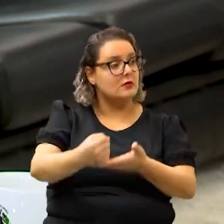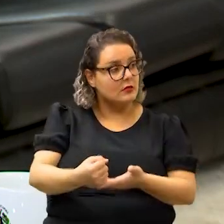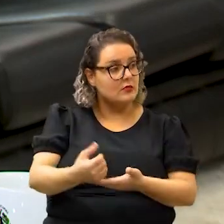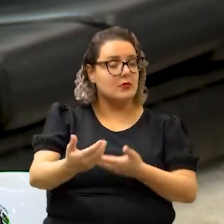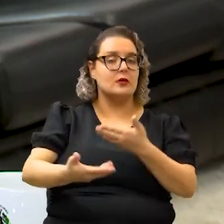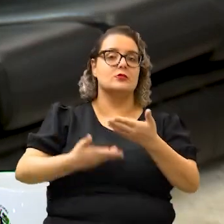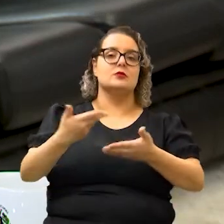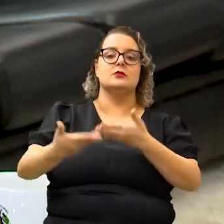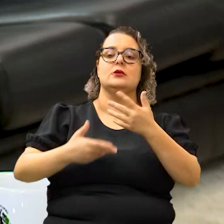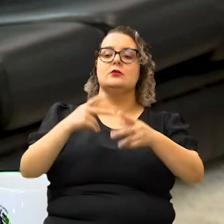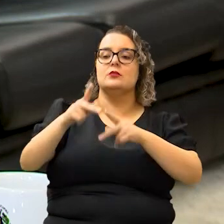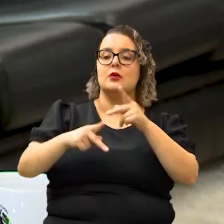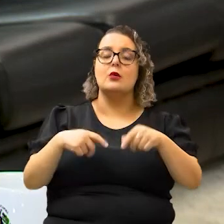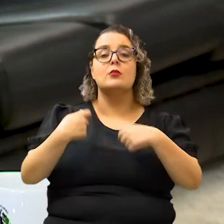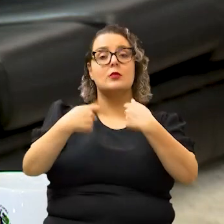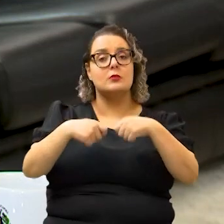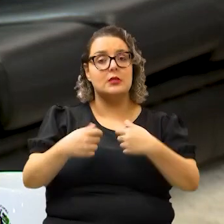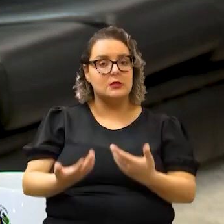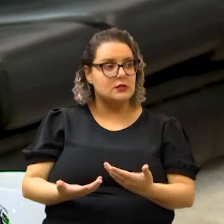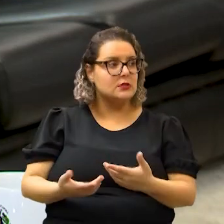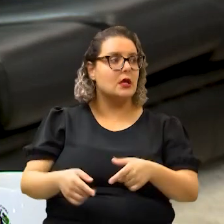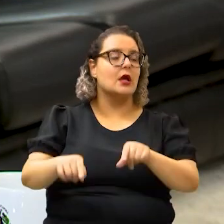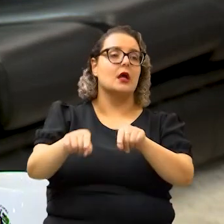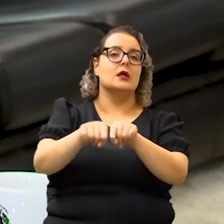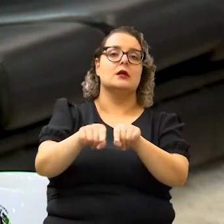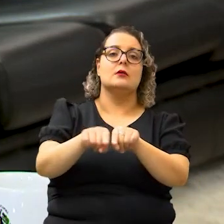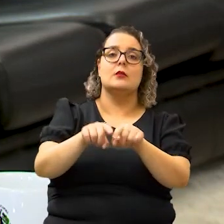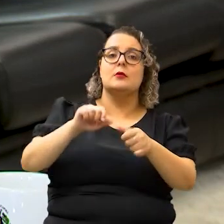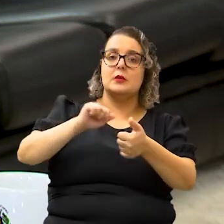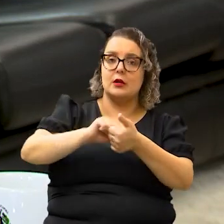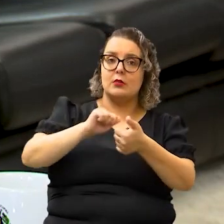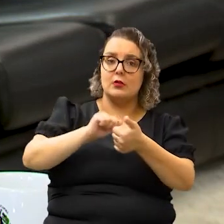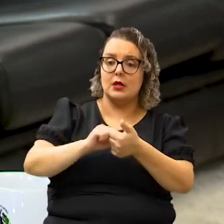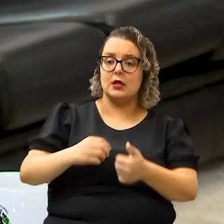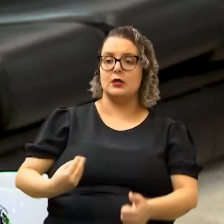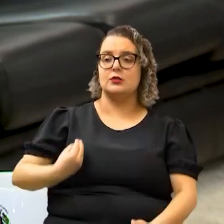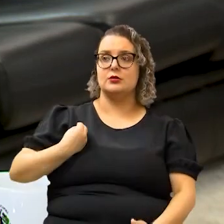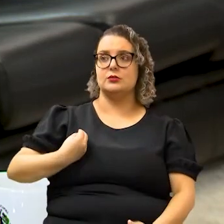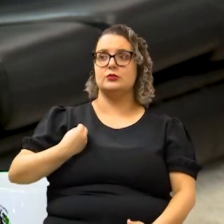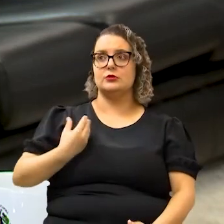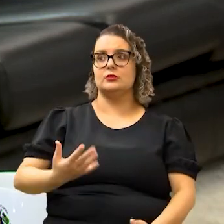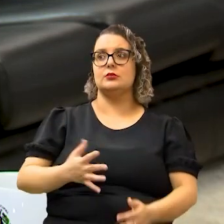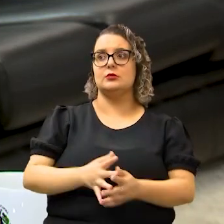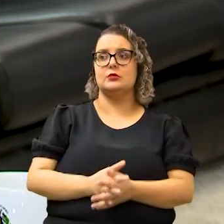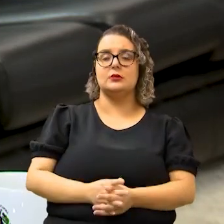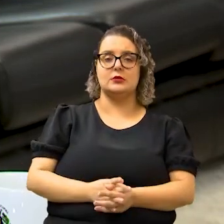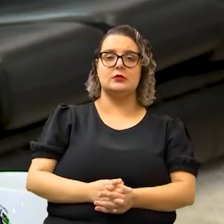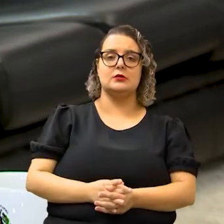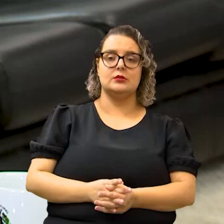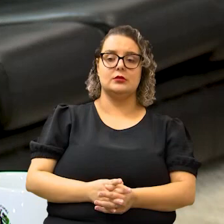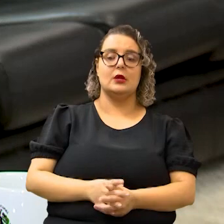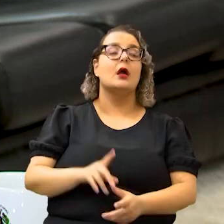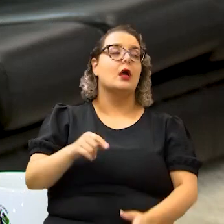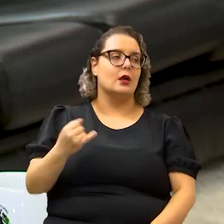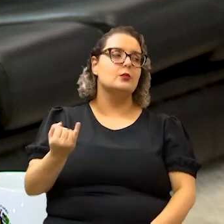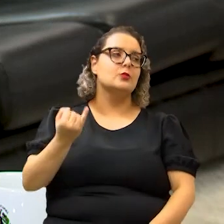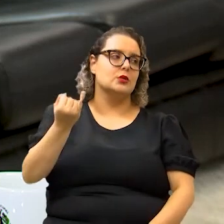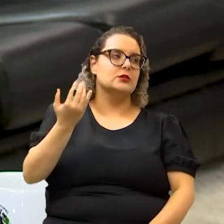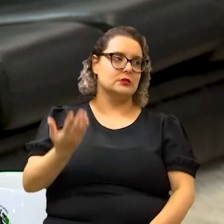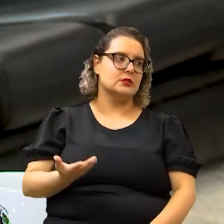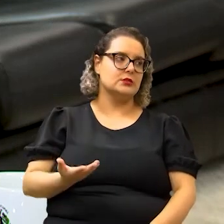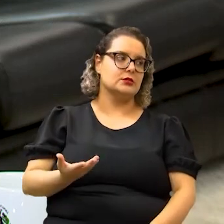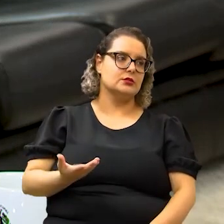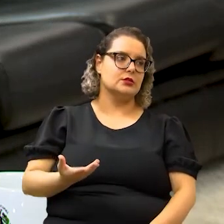para levar os serviços que a população precisa e também para a qualidade de vida do indivíduo,